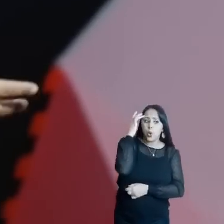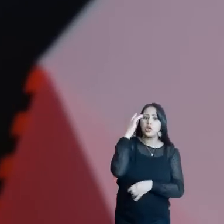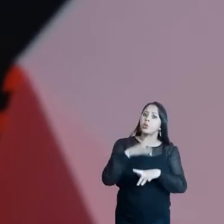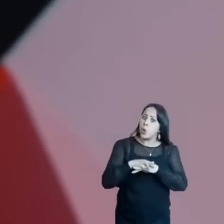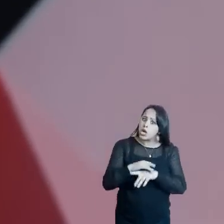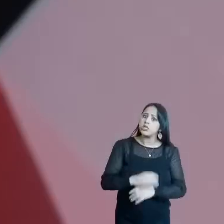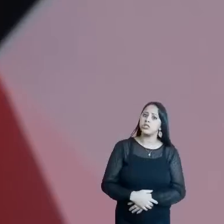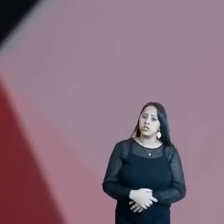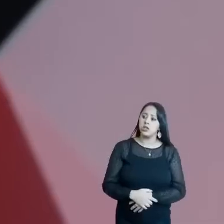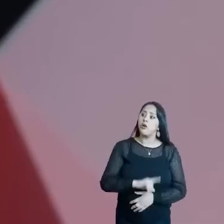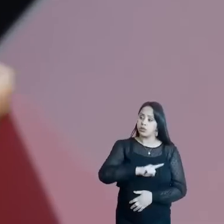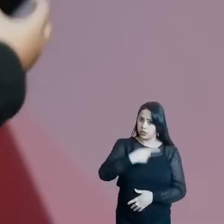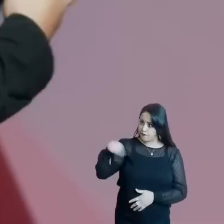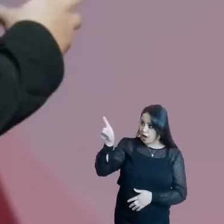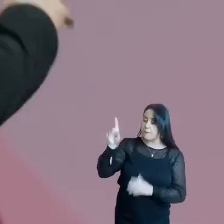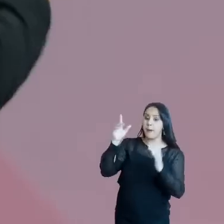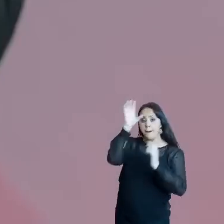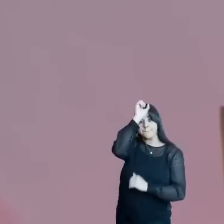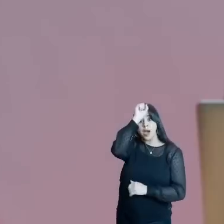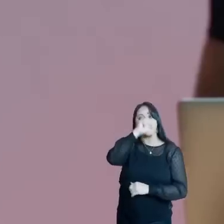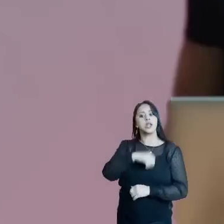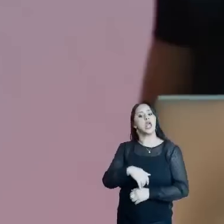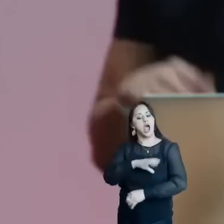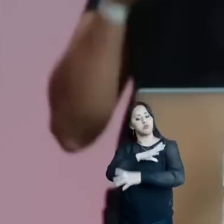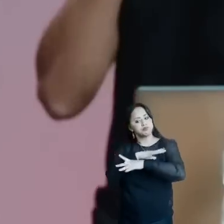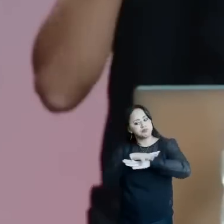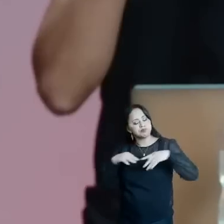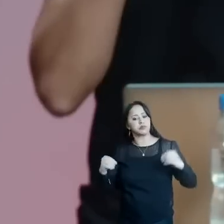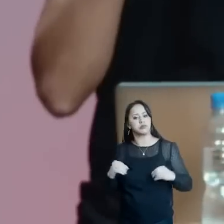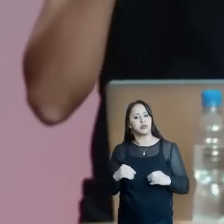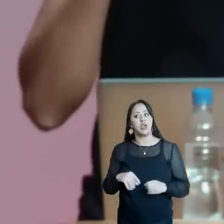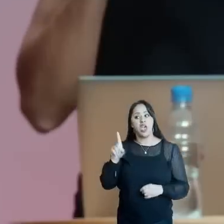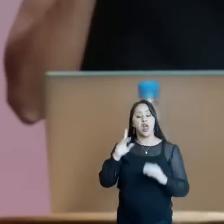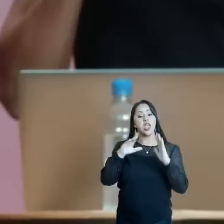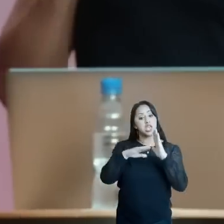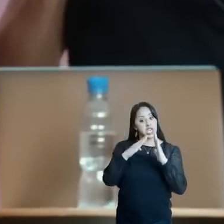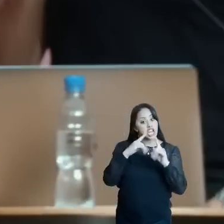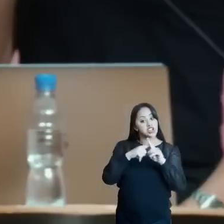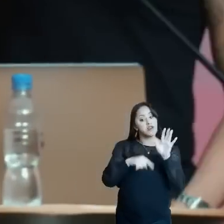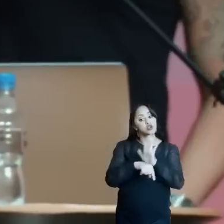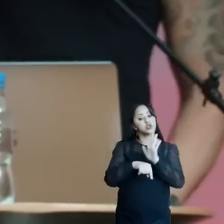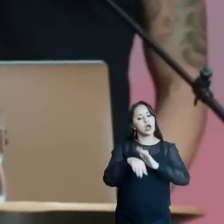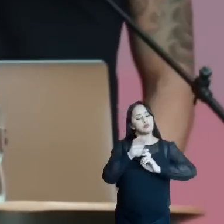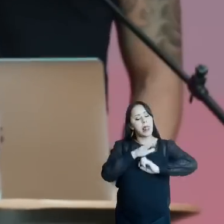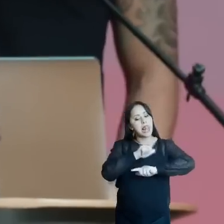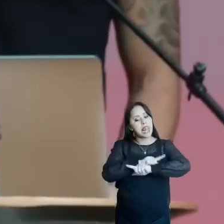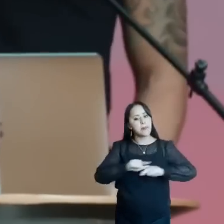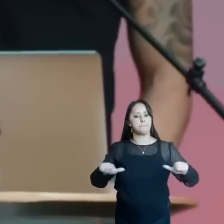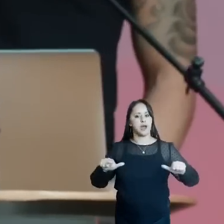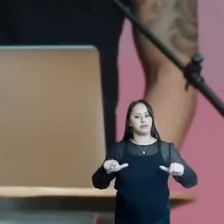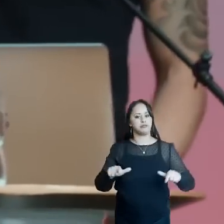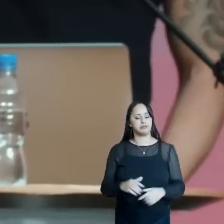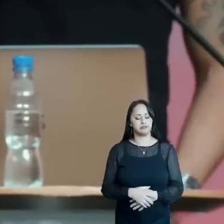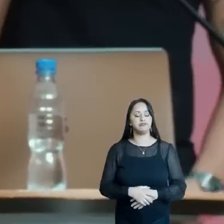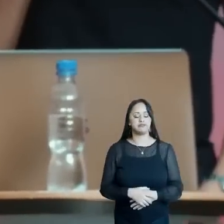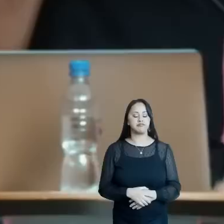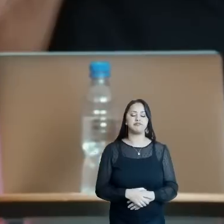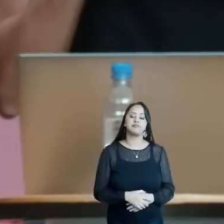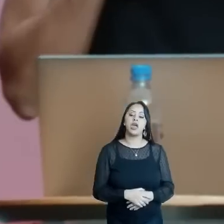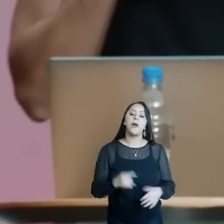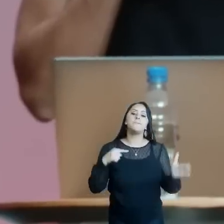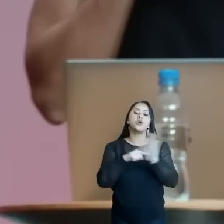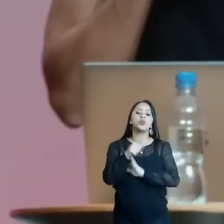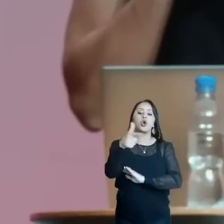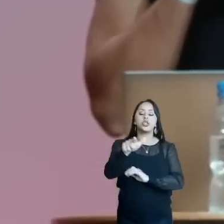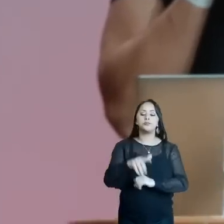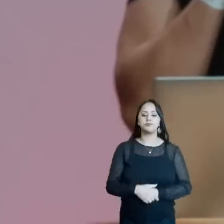a se curar, tá? Esse é o papel dela, é limpar e cuidar de você. Boa. A próxima pergunta é do Andrei. Como